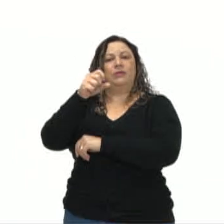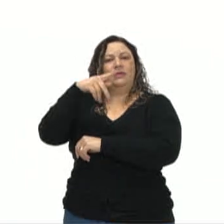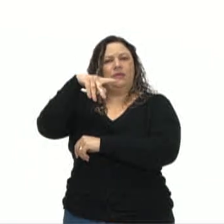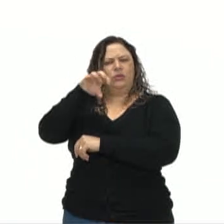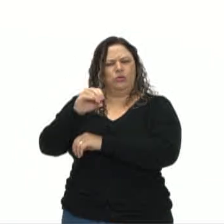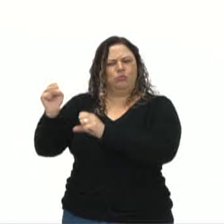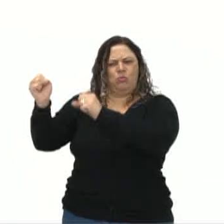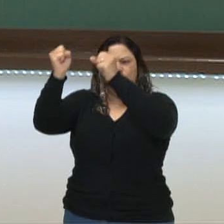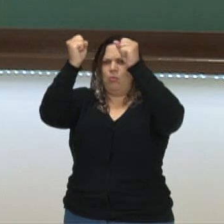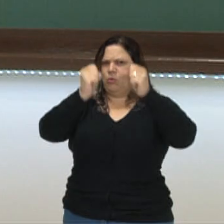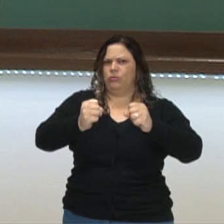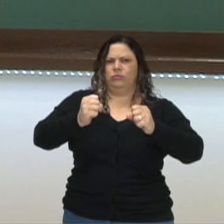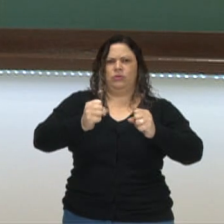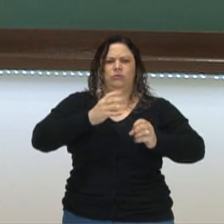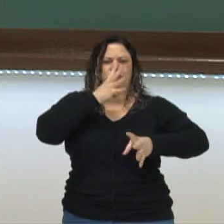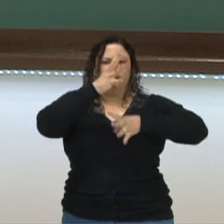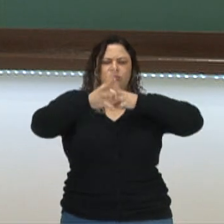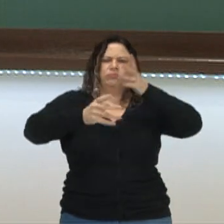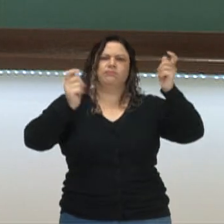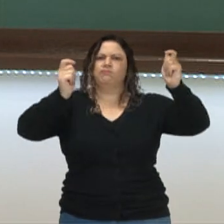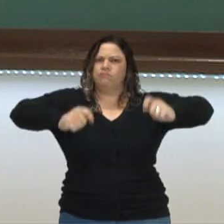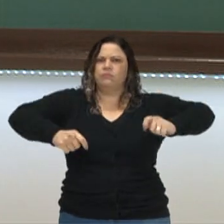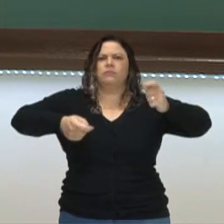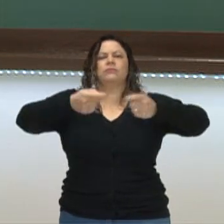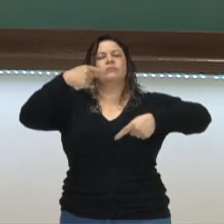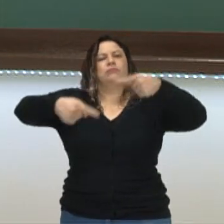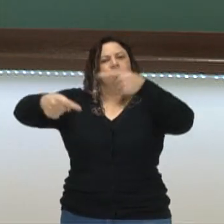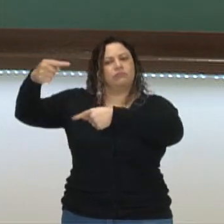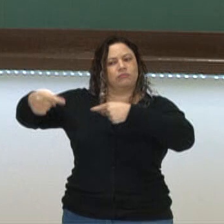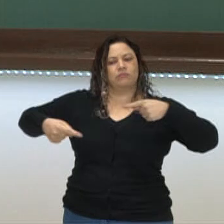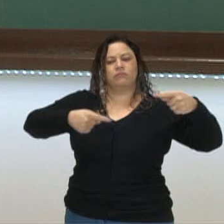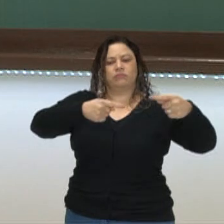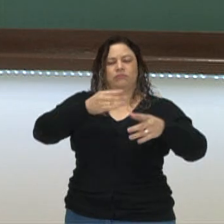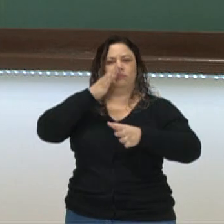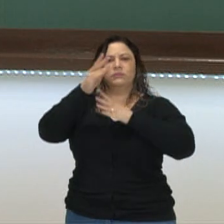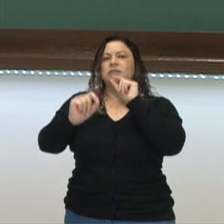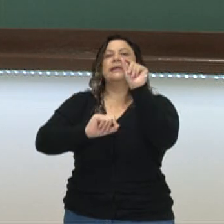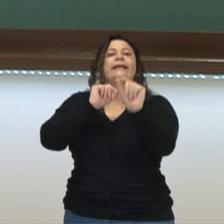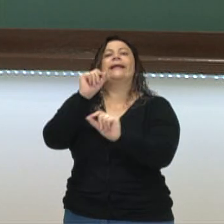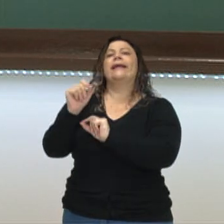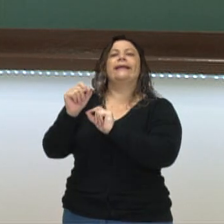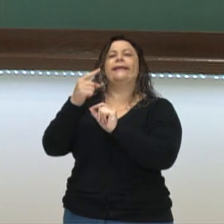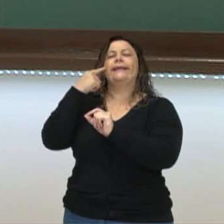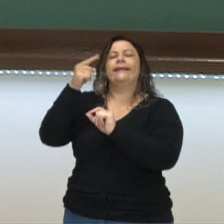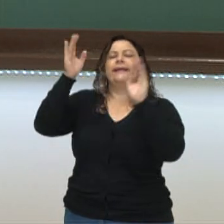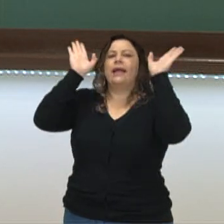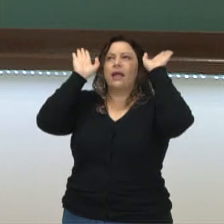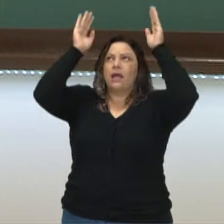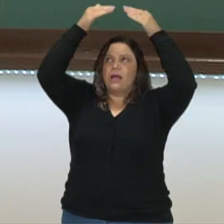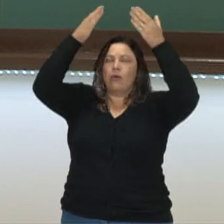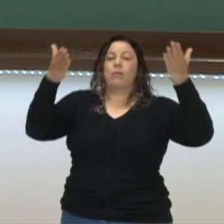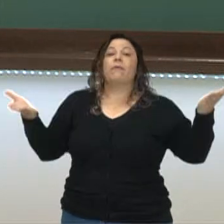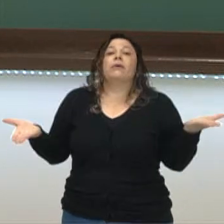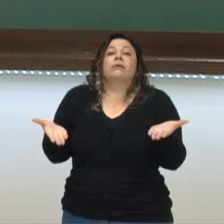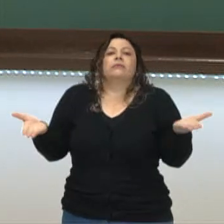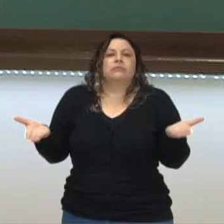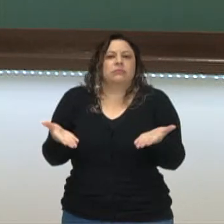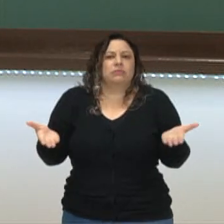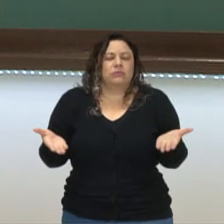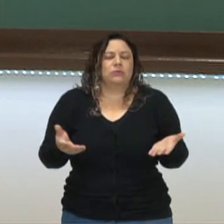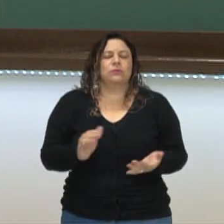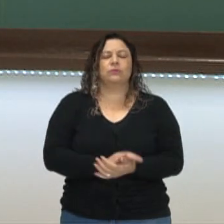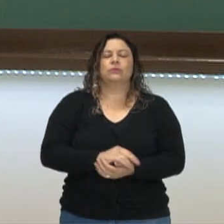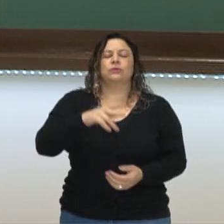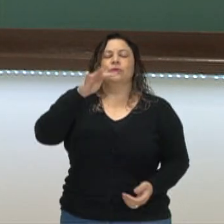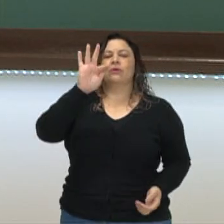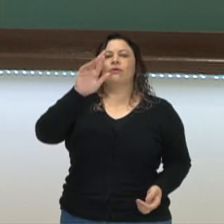interferiram em questões políticas, né? Quem é o Papa na atualidade? Qual é o Papa hoje? Né? O